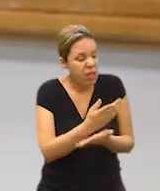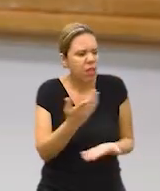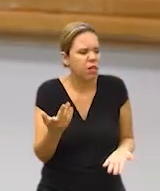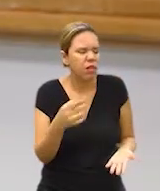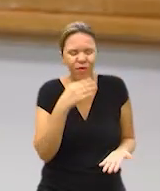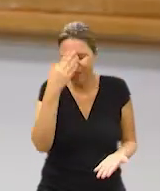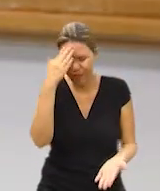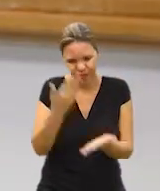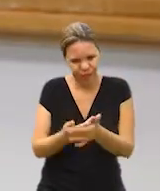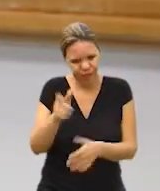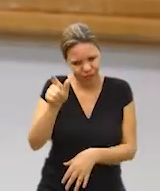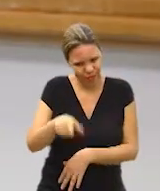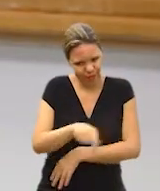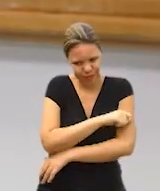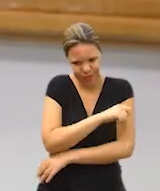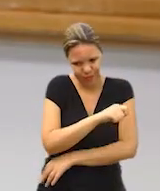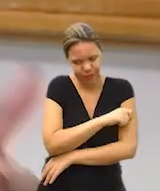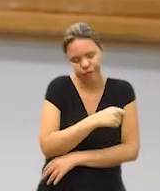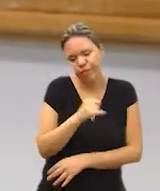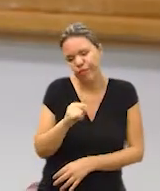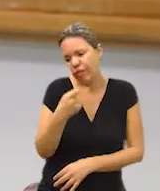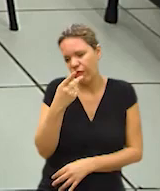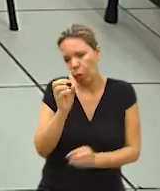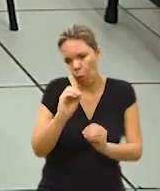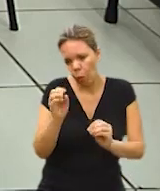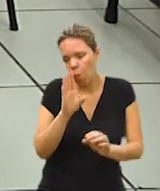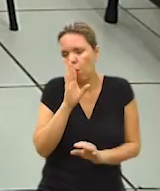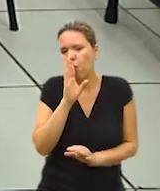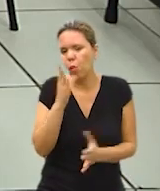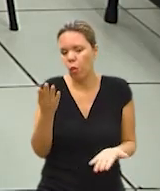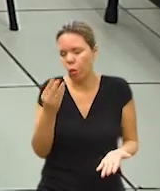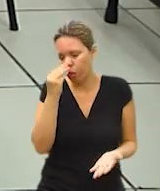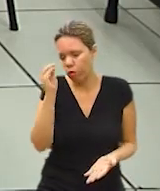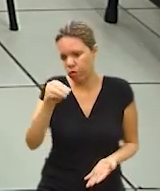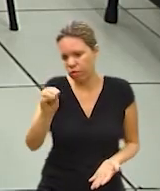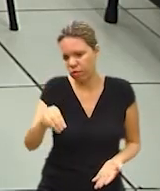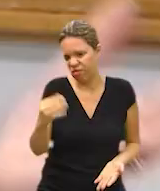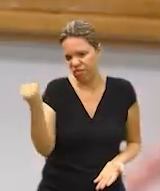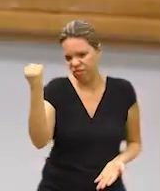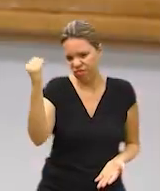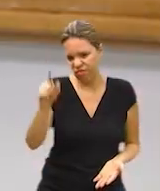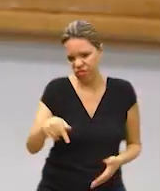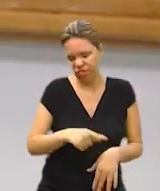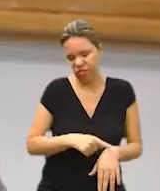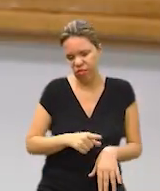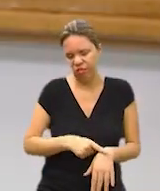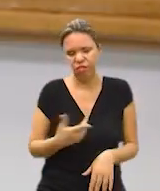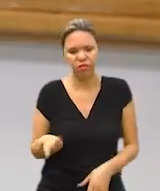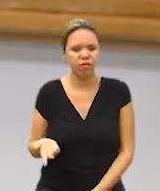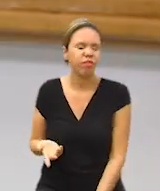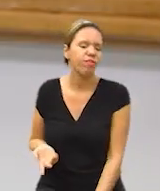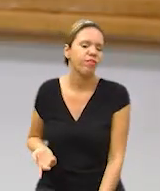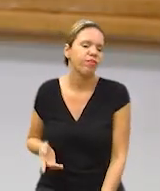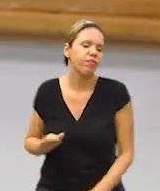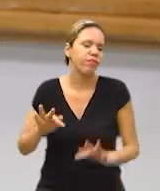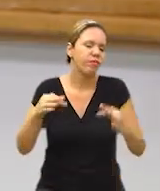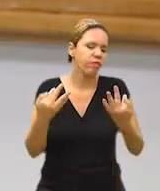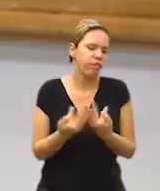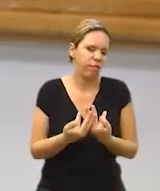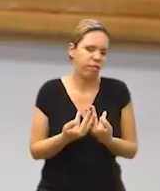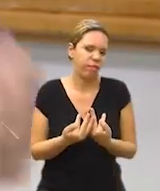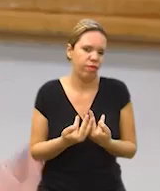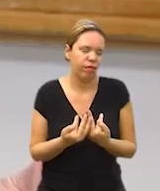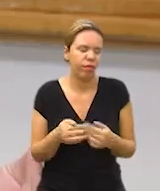porque não acredita no aluno. Se eles não falarem nada, é porque não está dando importância para esse momento. Então a família fica